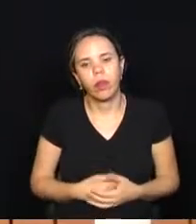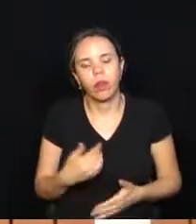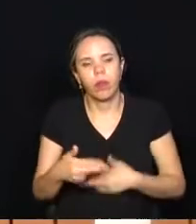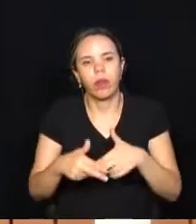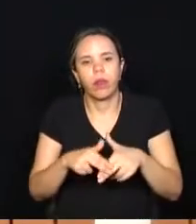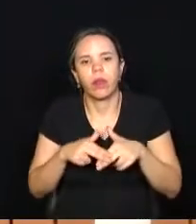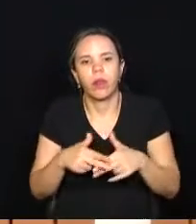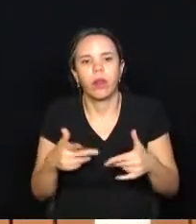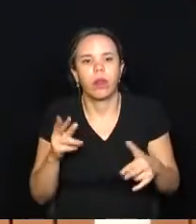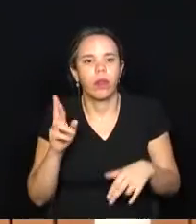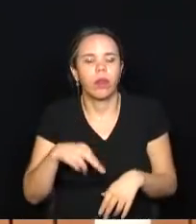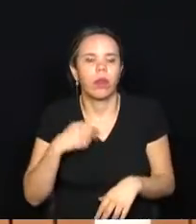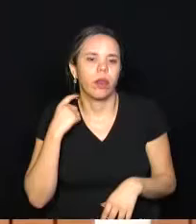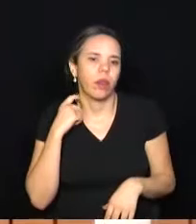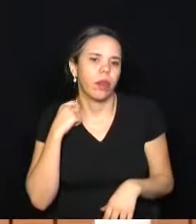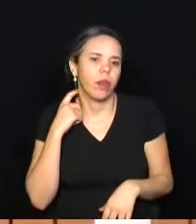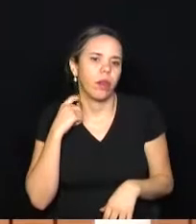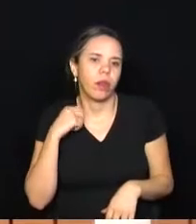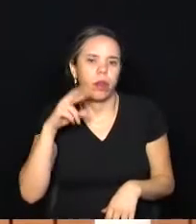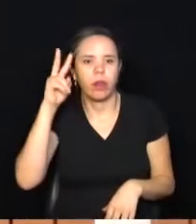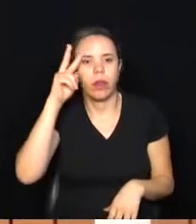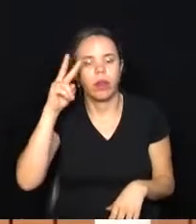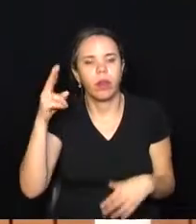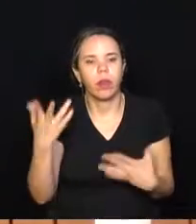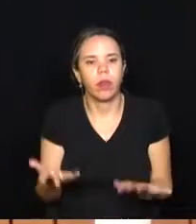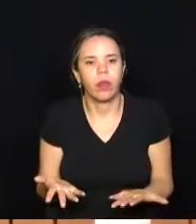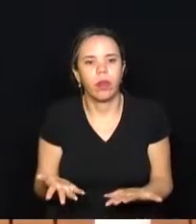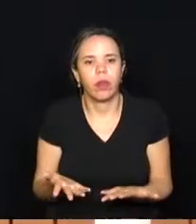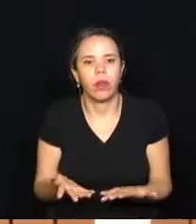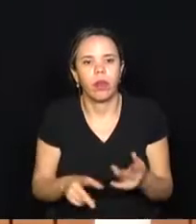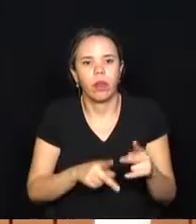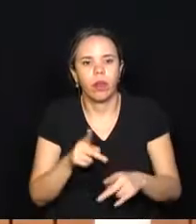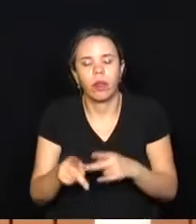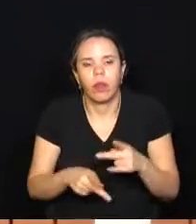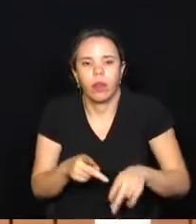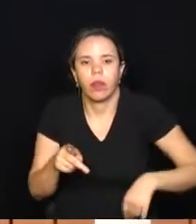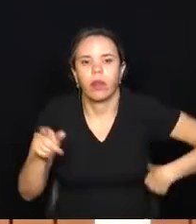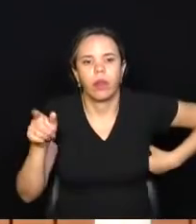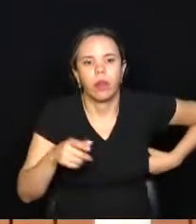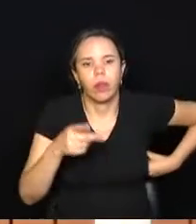várias razões históricas, né, e de antecedentes pessoais desse indivíduo.